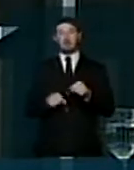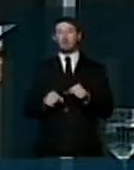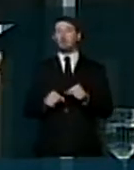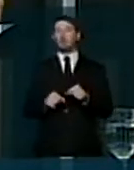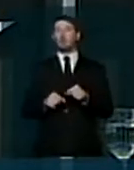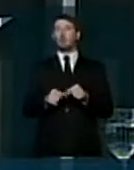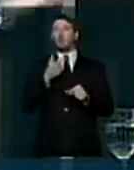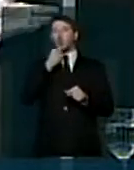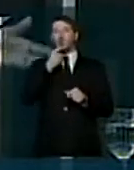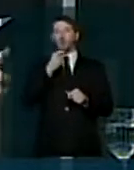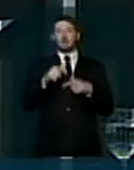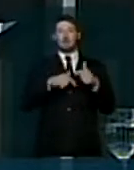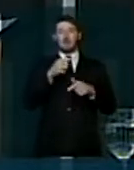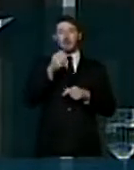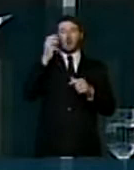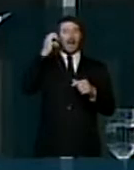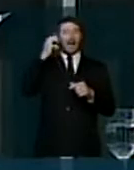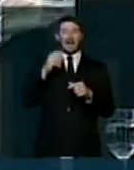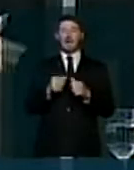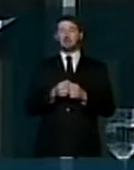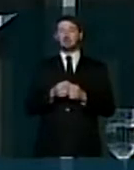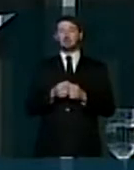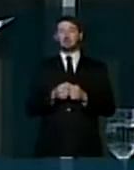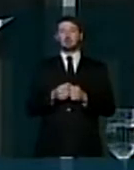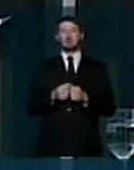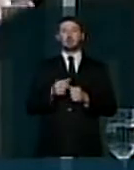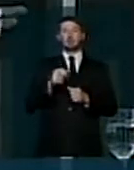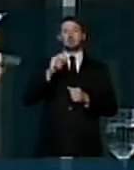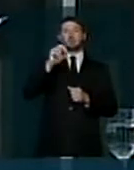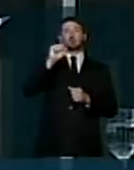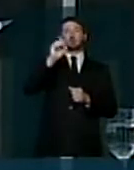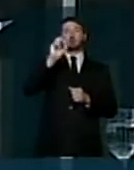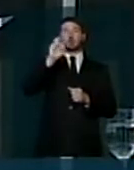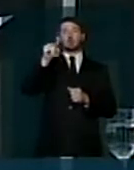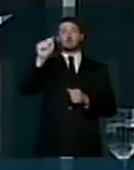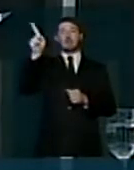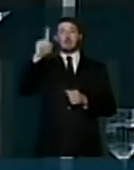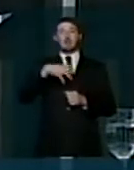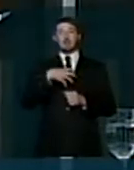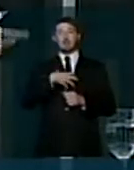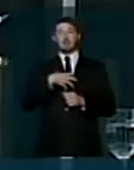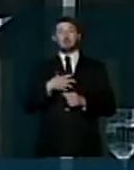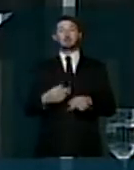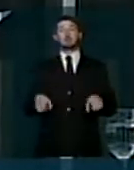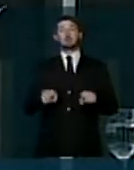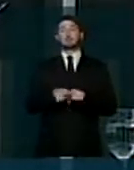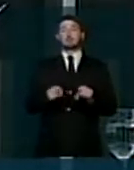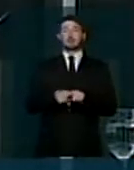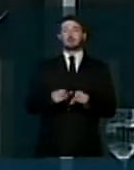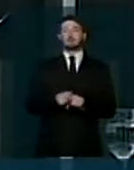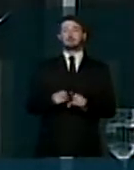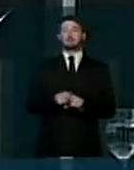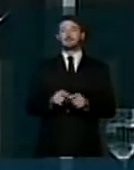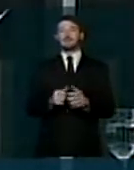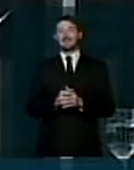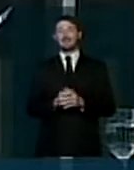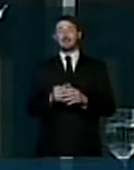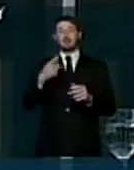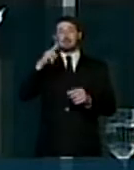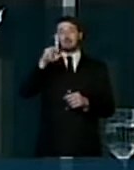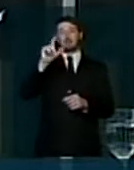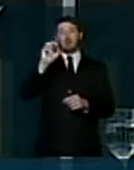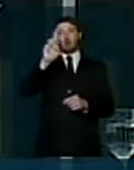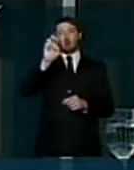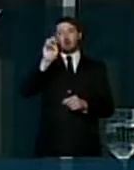radialista Laércio de Souza, da Rádio Sucesso FM de Camaçari da Bahia, e também do Paulo